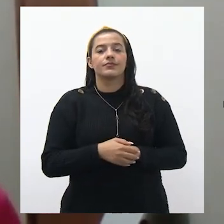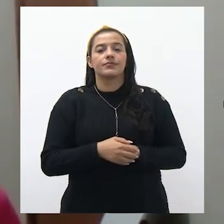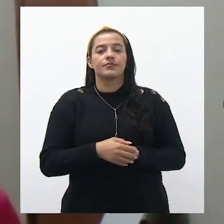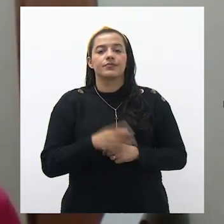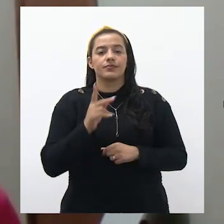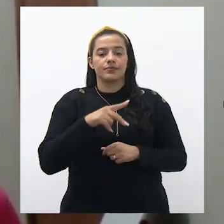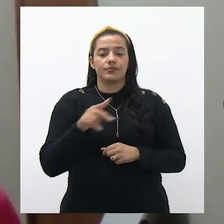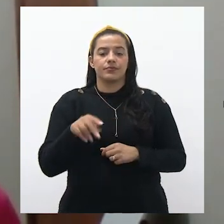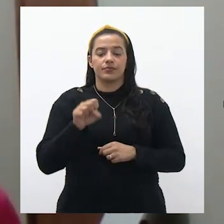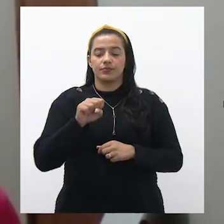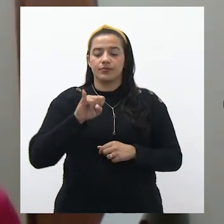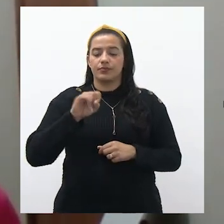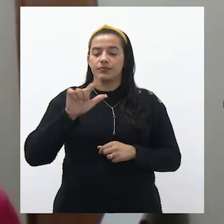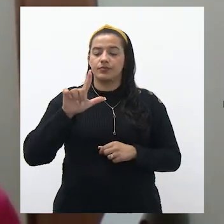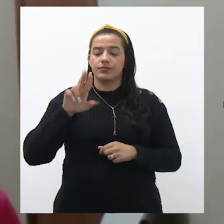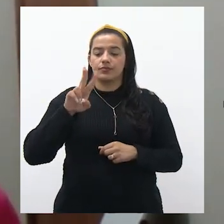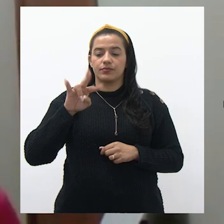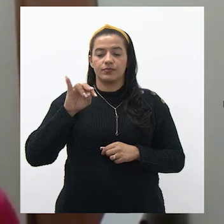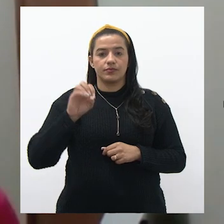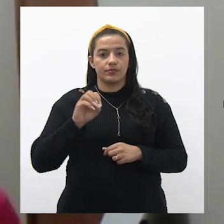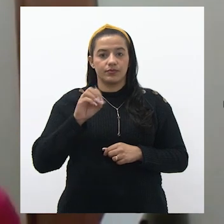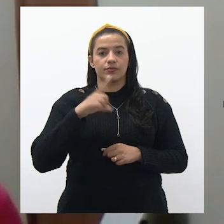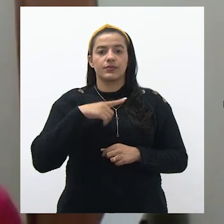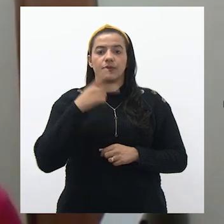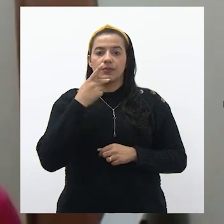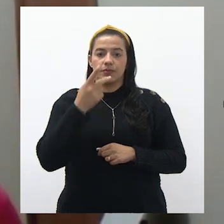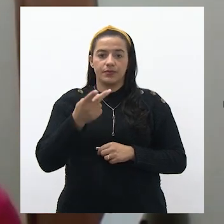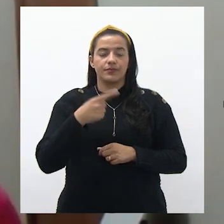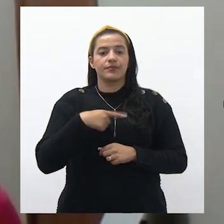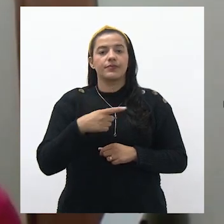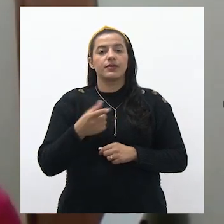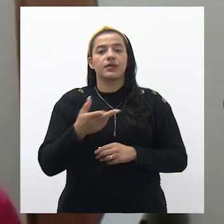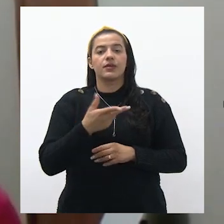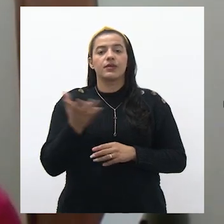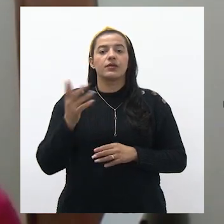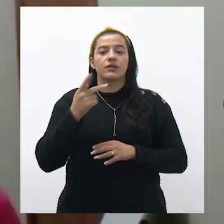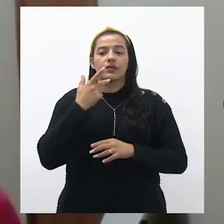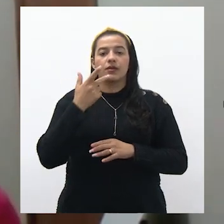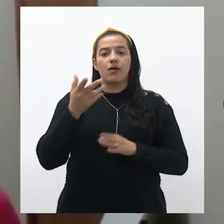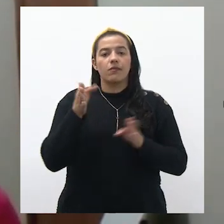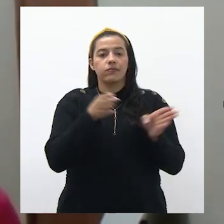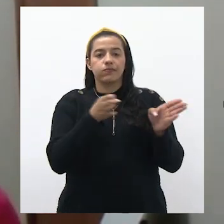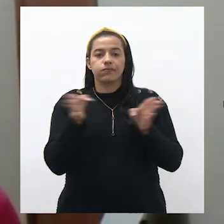vamos lá para baixo, que agora subiu bastante aqui. Professor Fábio comenta